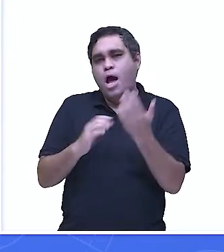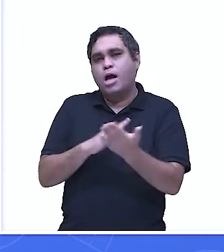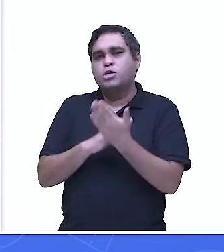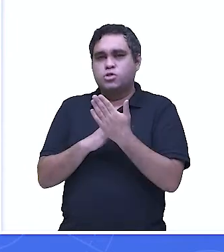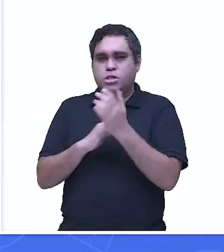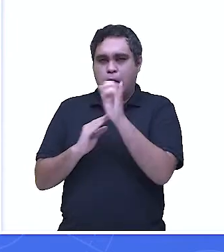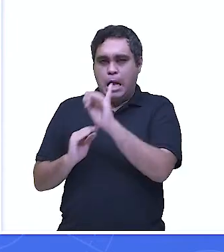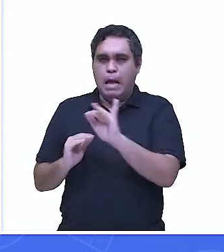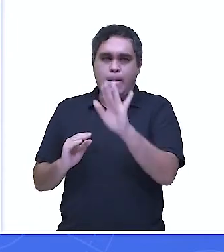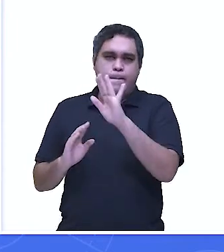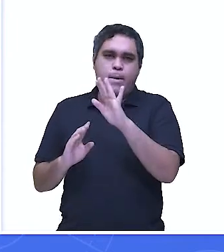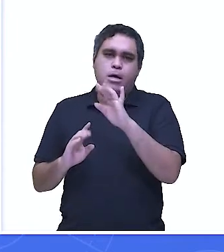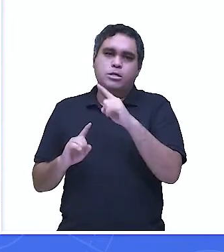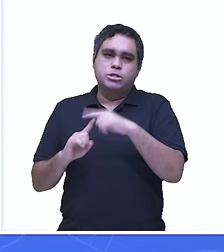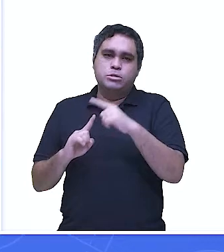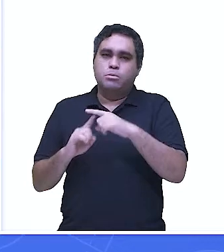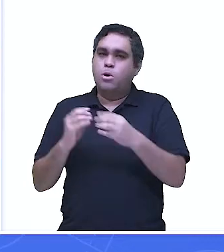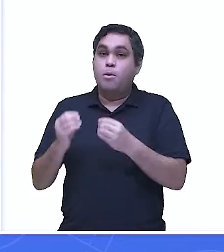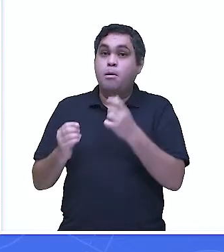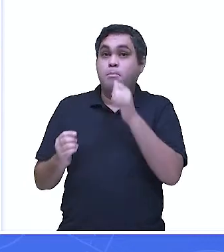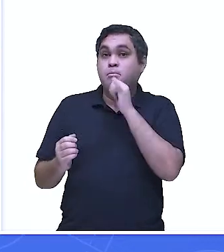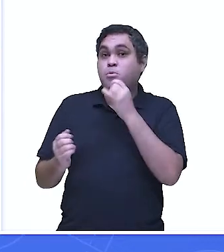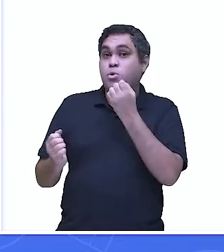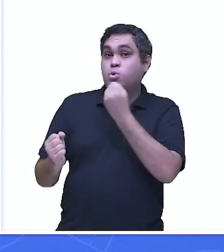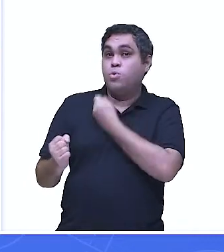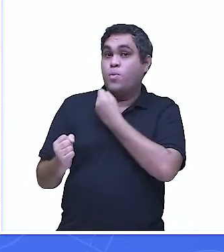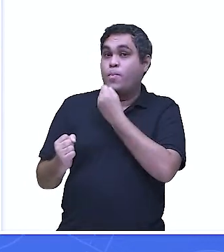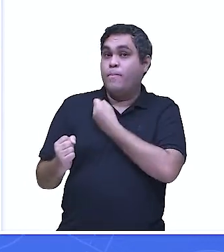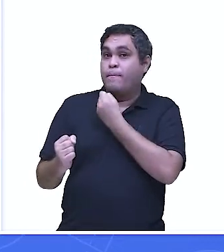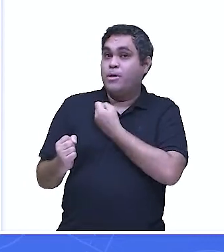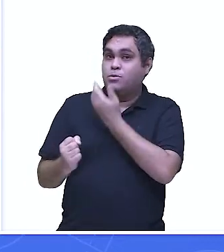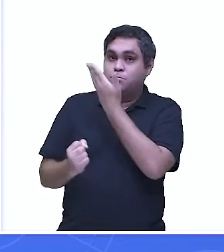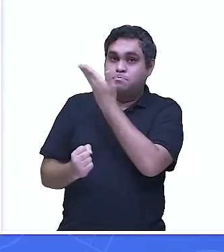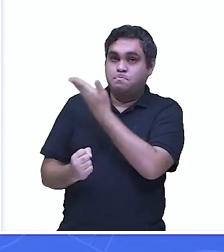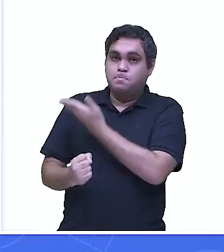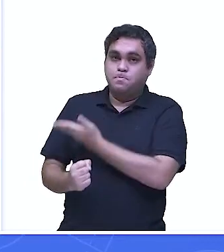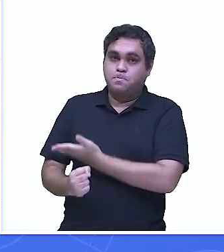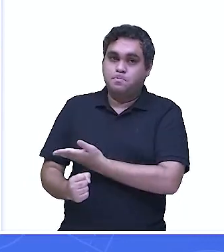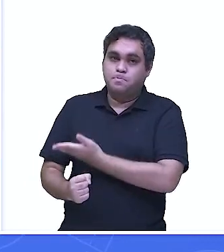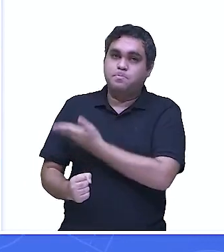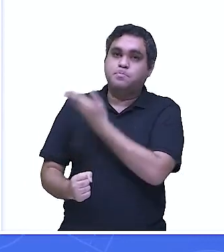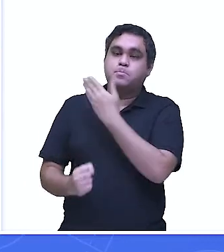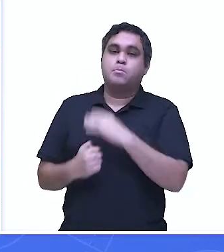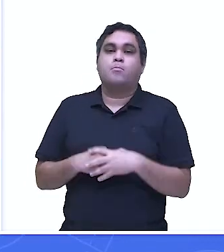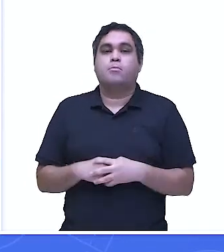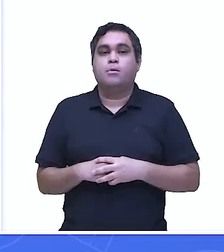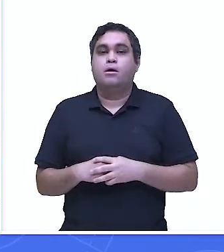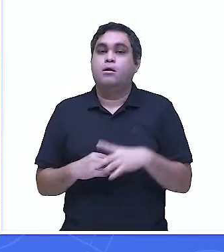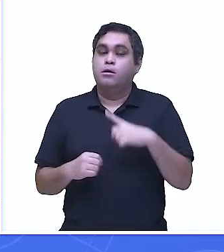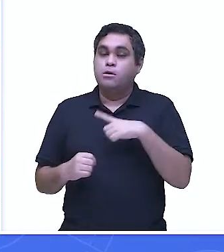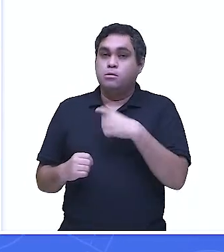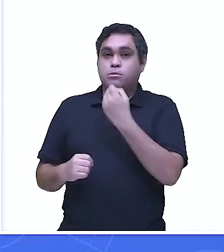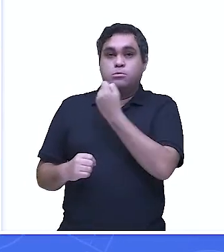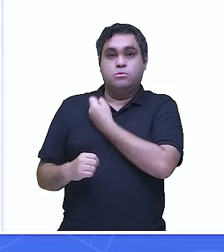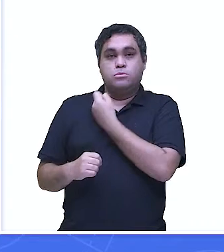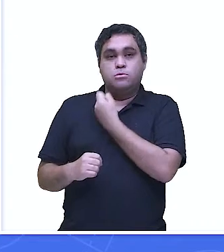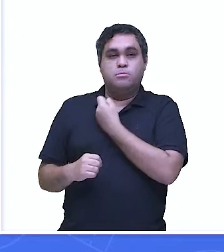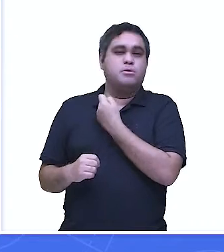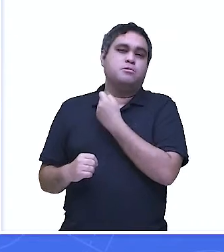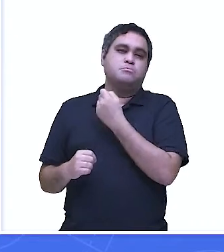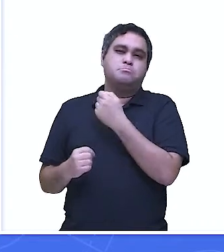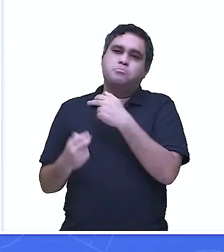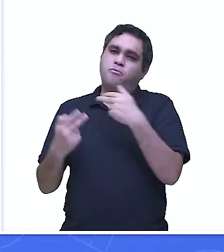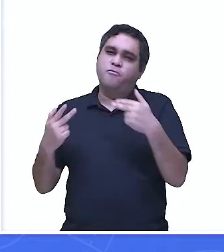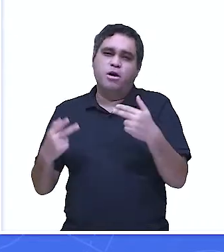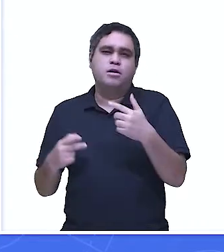aqui, números. Eu tenho os números, os numerais, tá? Então, tenho aqui os números aleatórios,